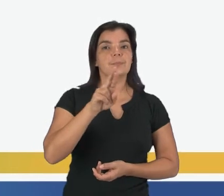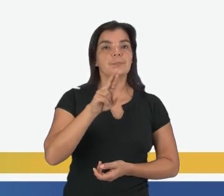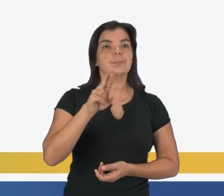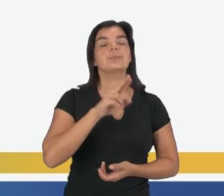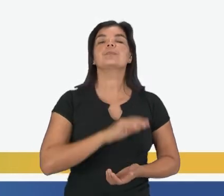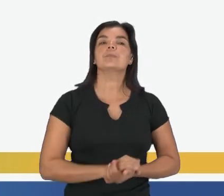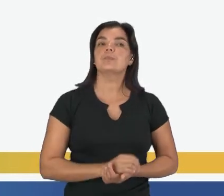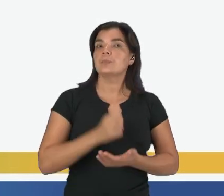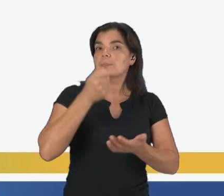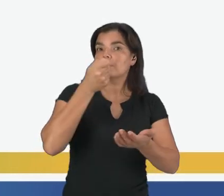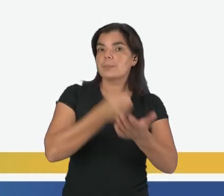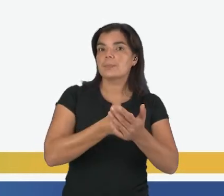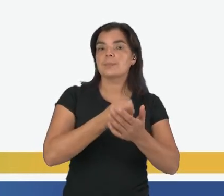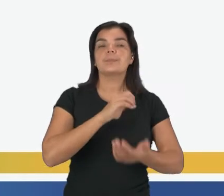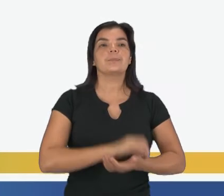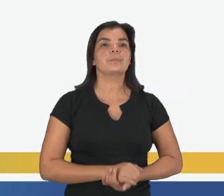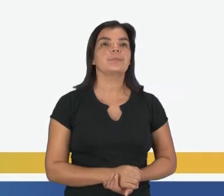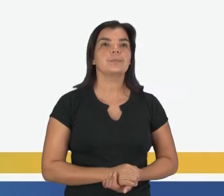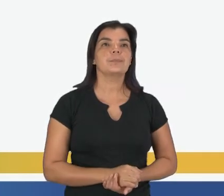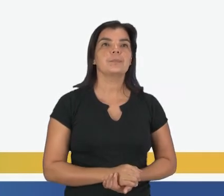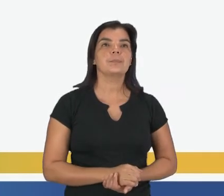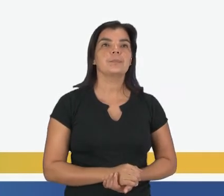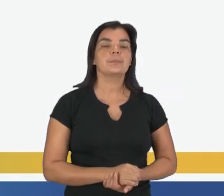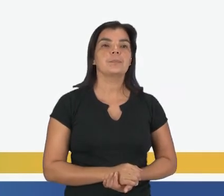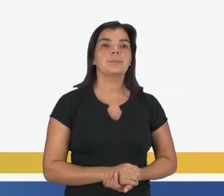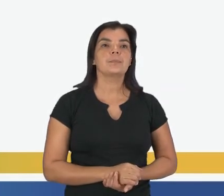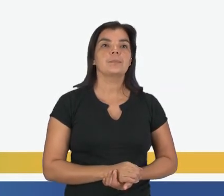267 ele pagou. Vamos para a próxima?